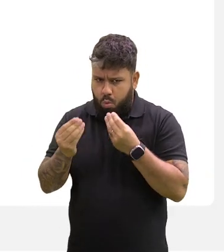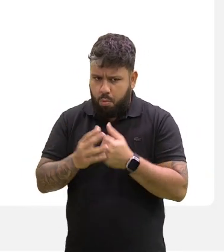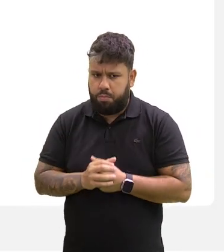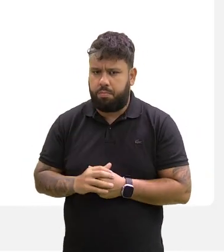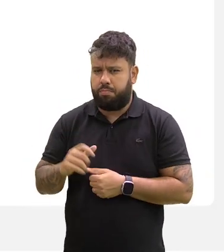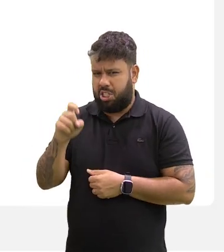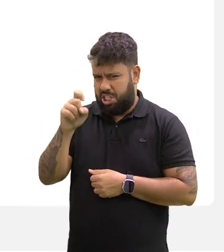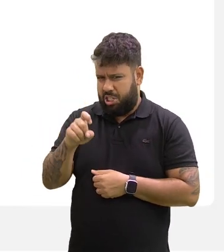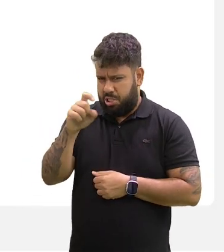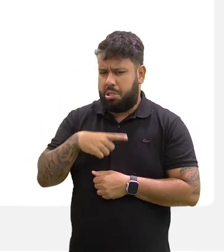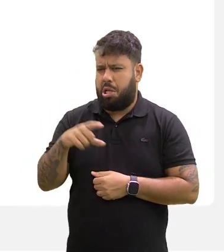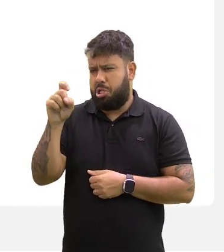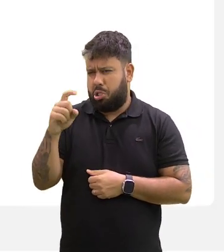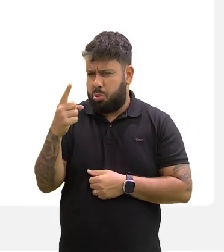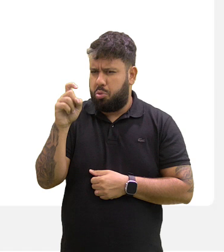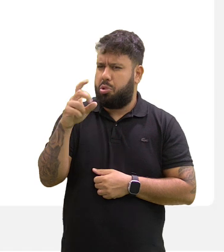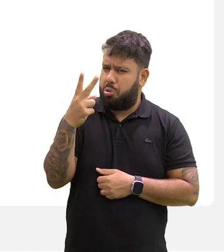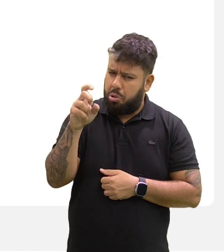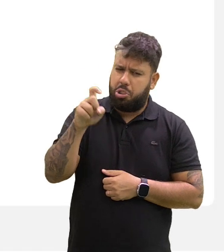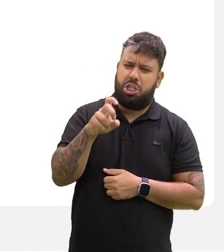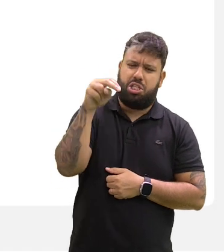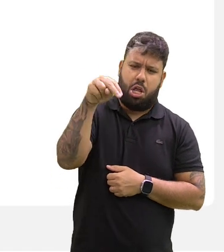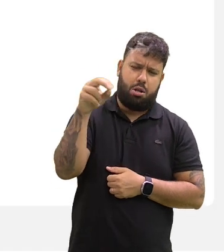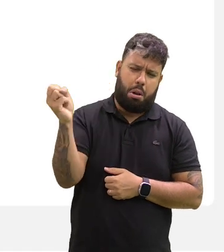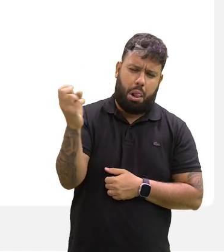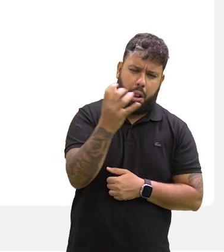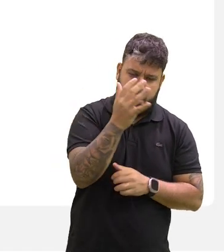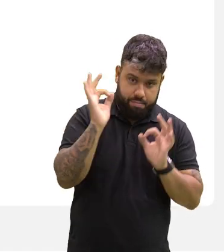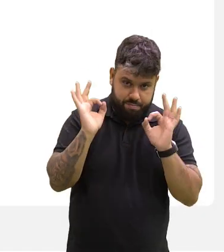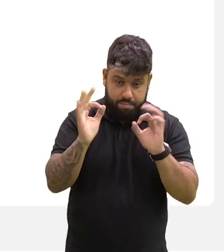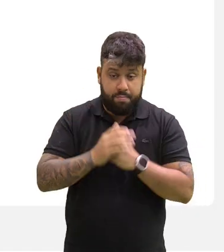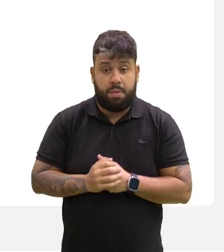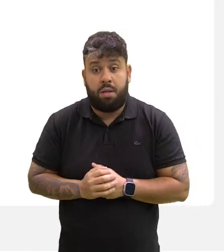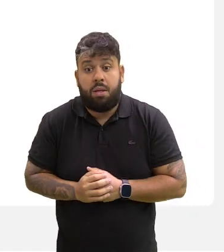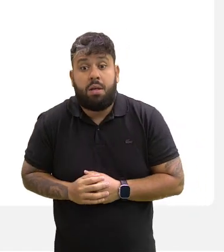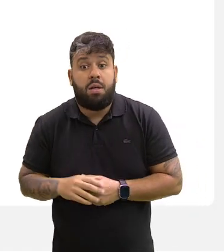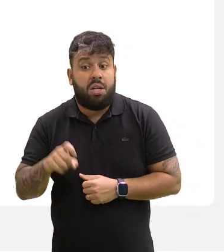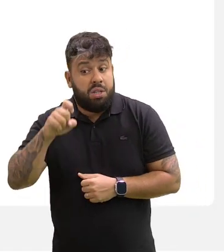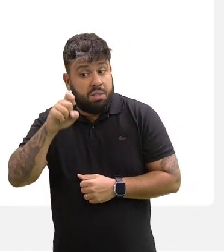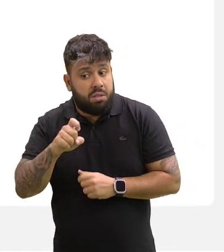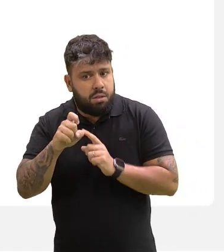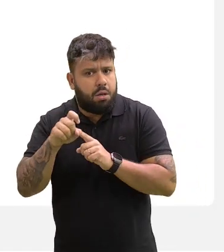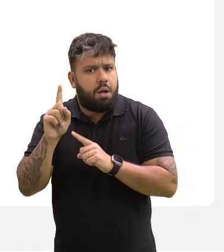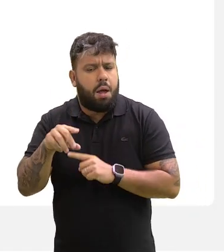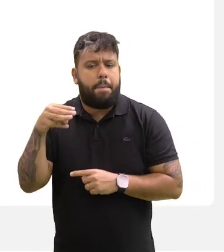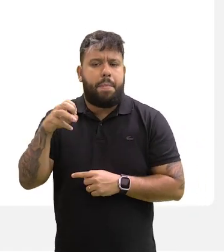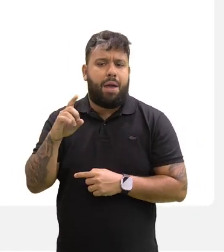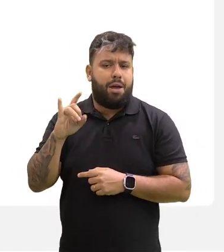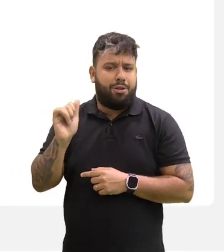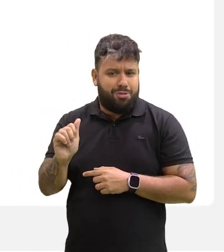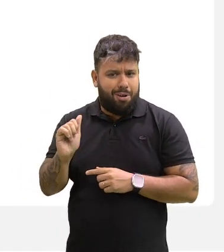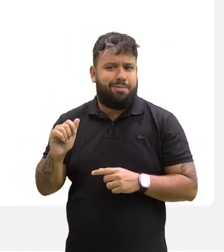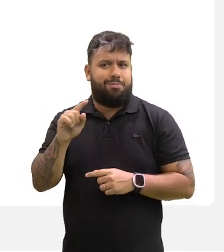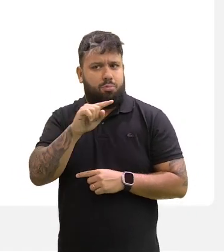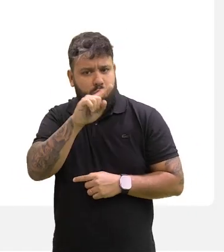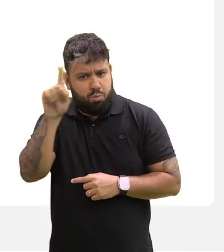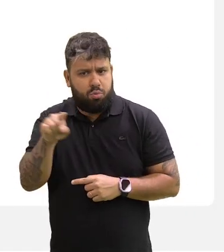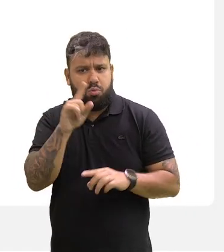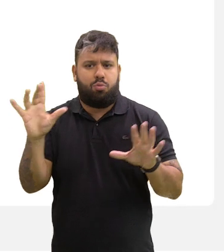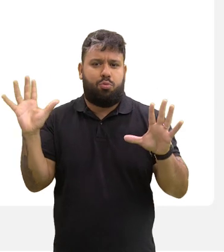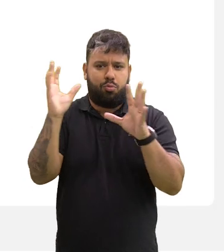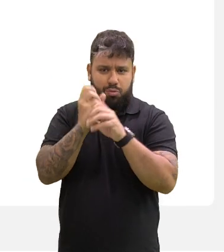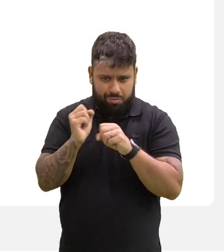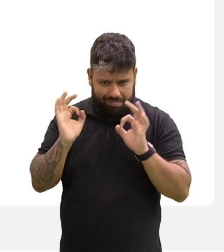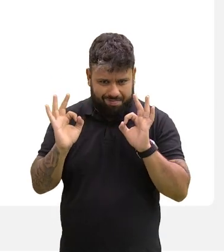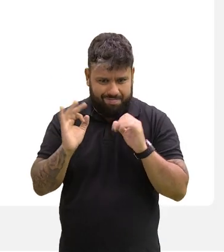x1, x2, x3, xn. E seja x a média aritmética correspondente a todos esses valores. A